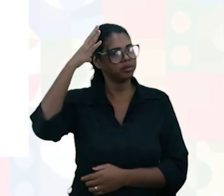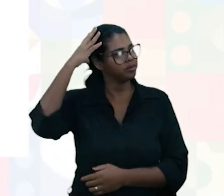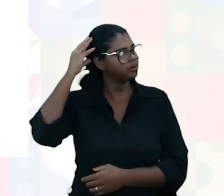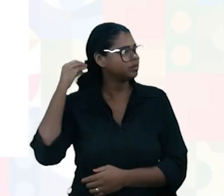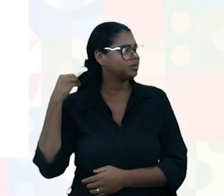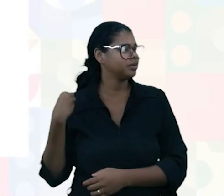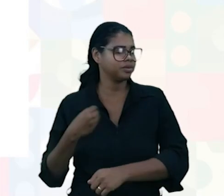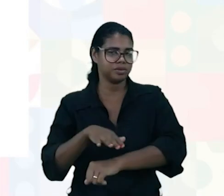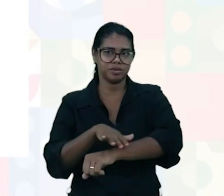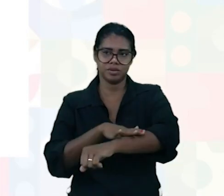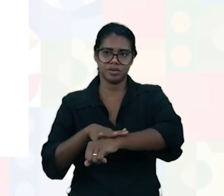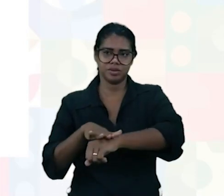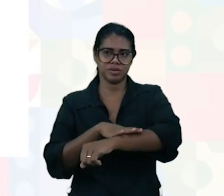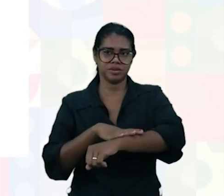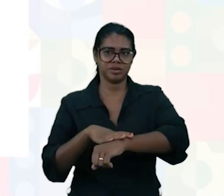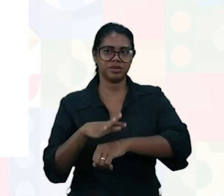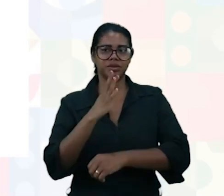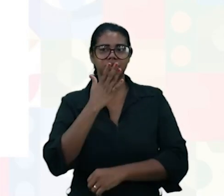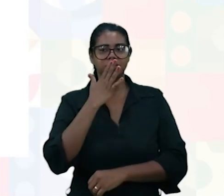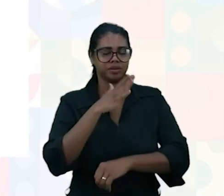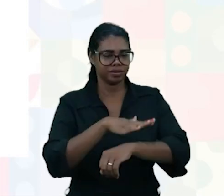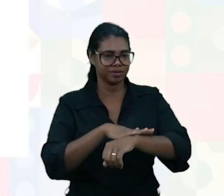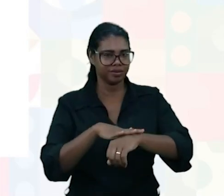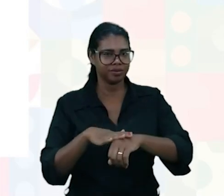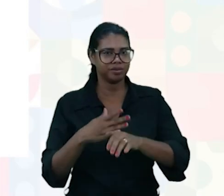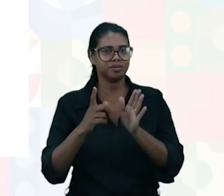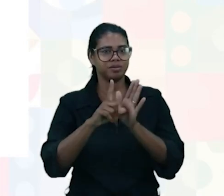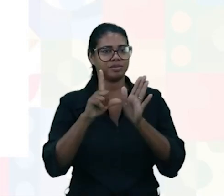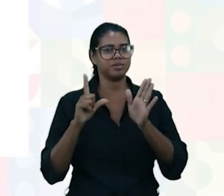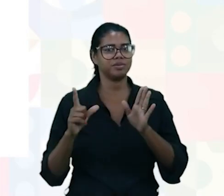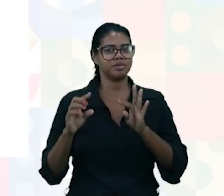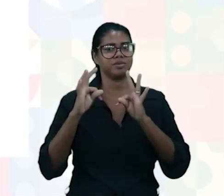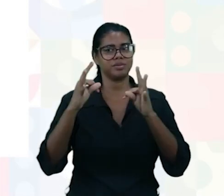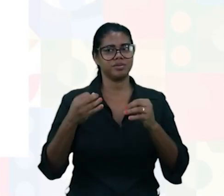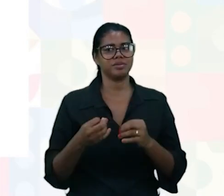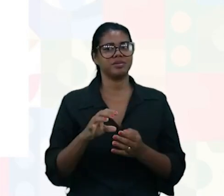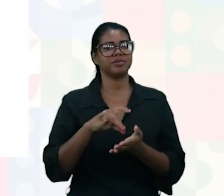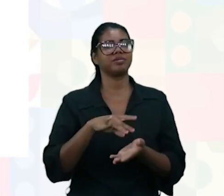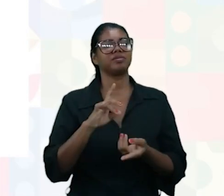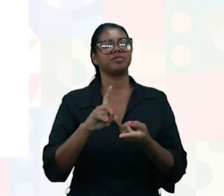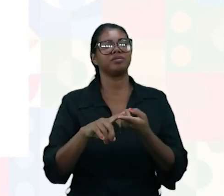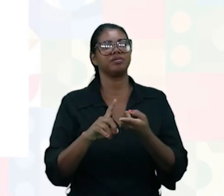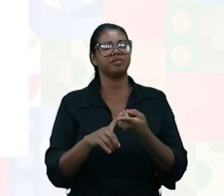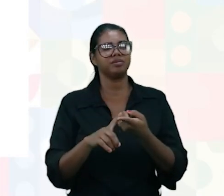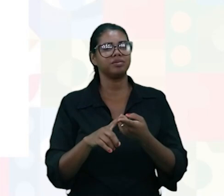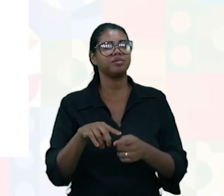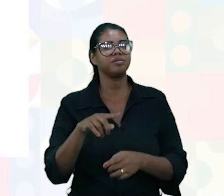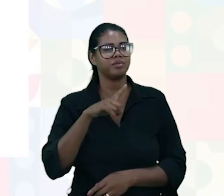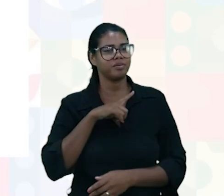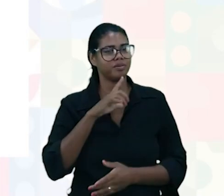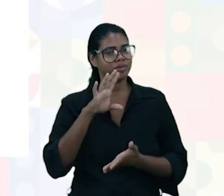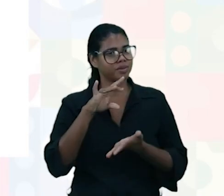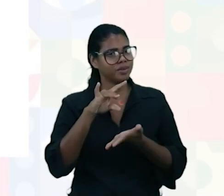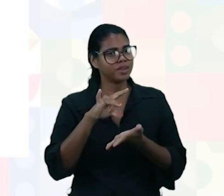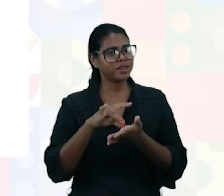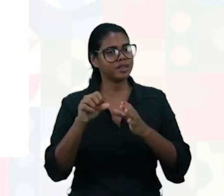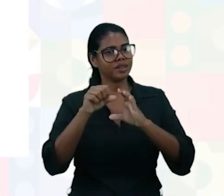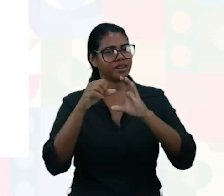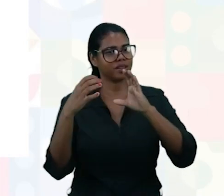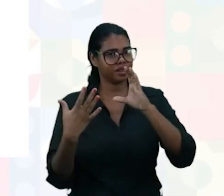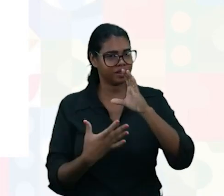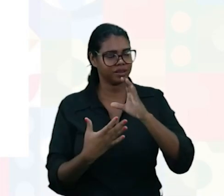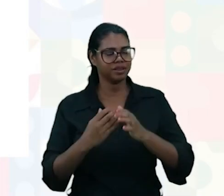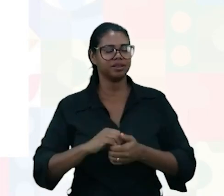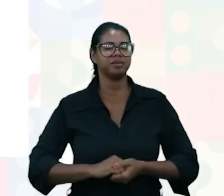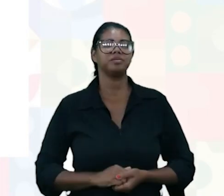da pele. Então, tudo isso precisa, antes de tudo, ter a minha existência para poder você fazer uma caracterização,